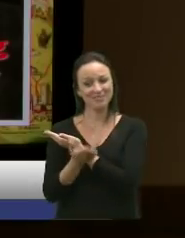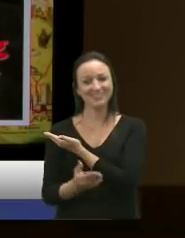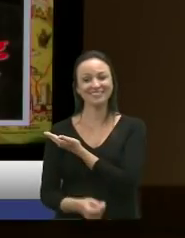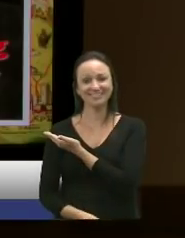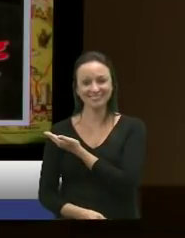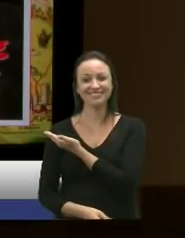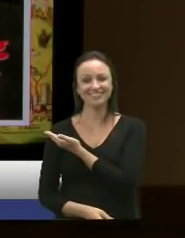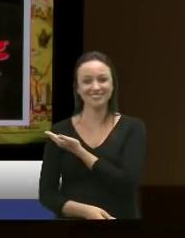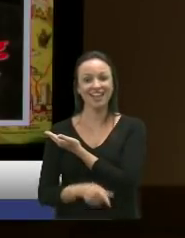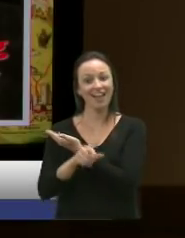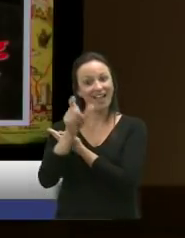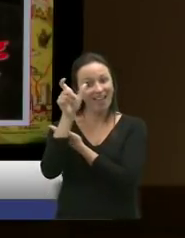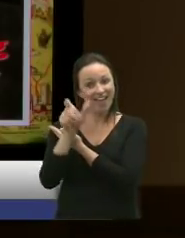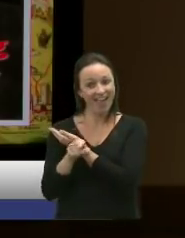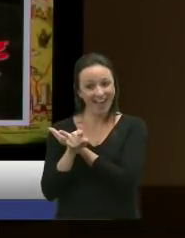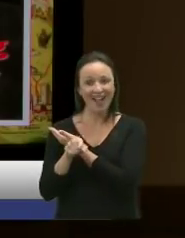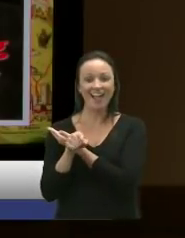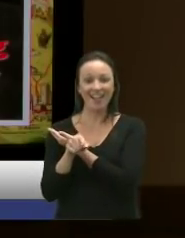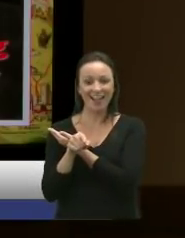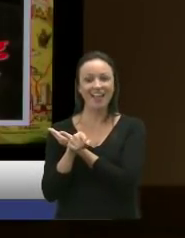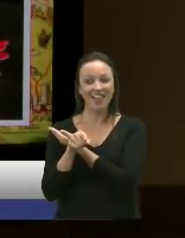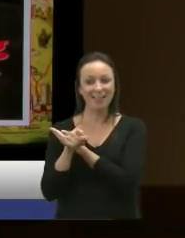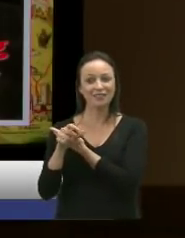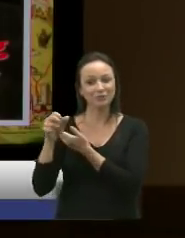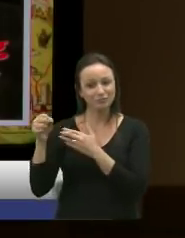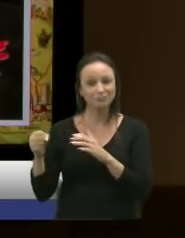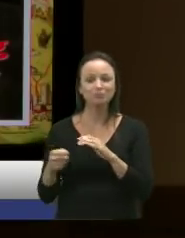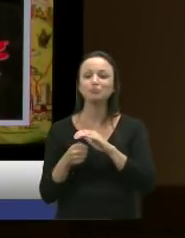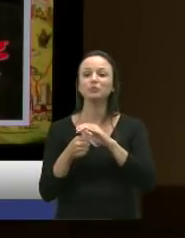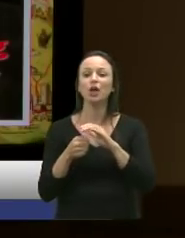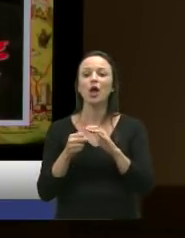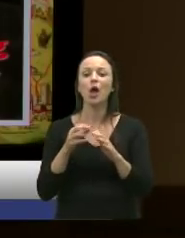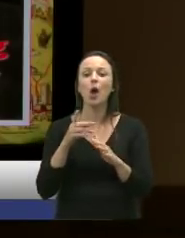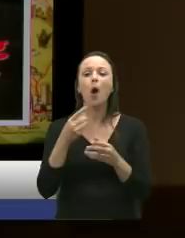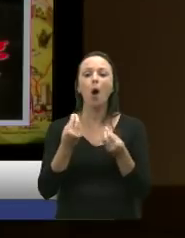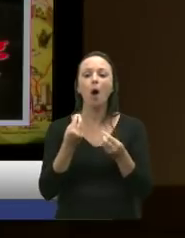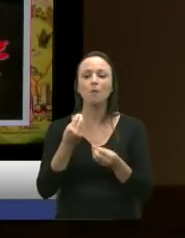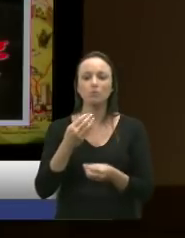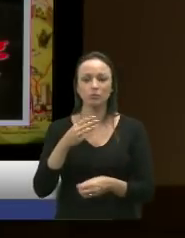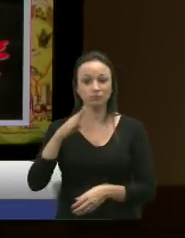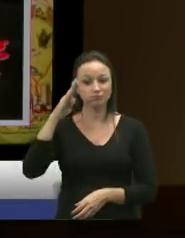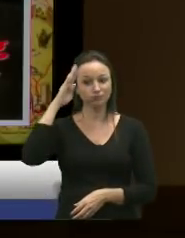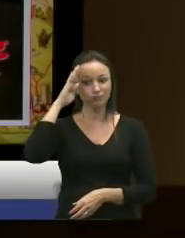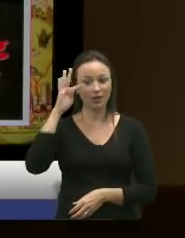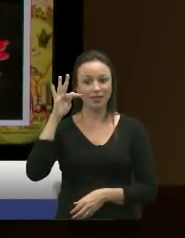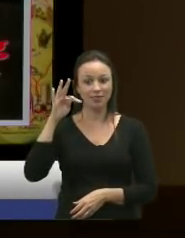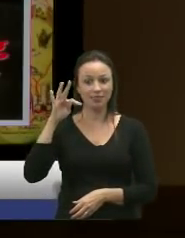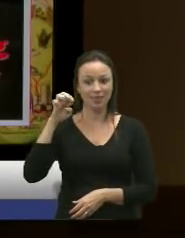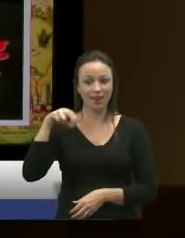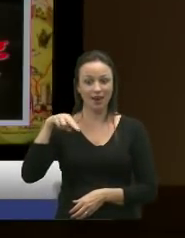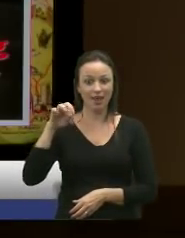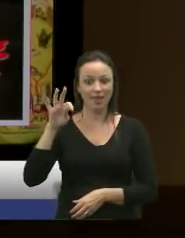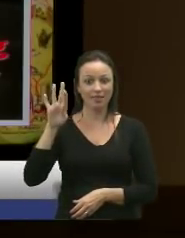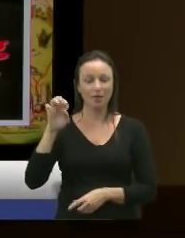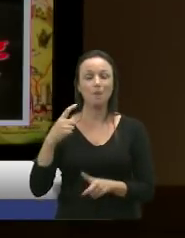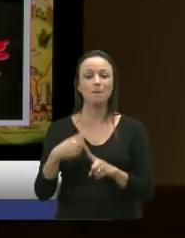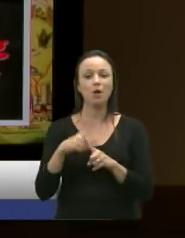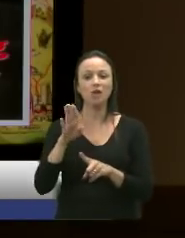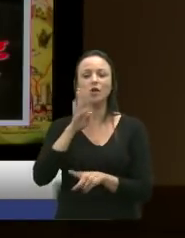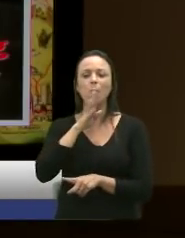E ele foi comissionado, ele foi colocado de improviso como tenente, porque ele já tinha boa instrução militar,